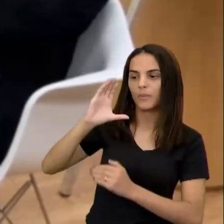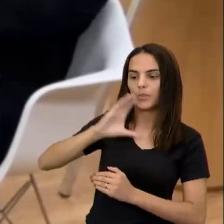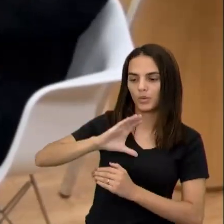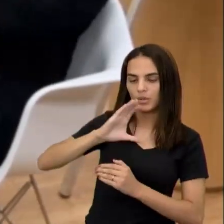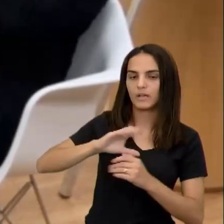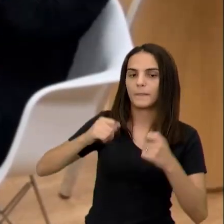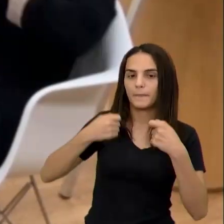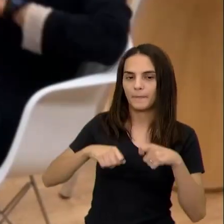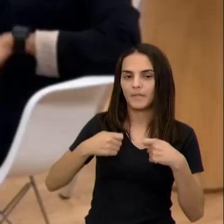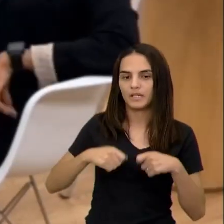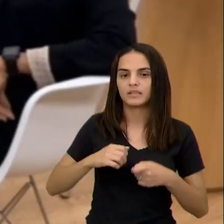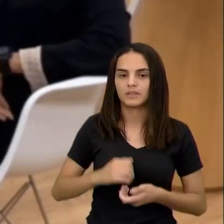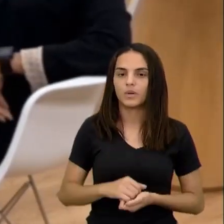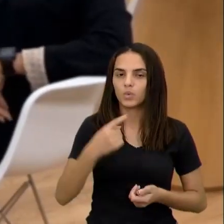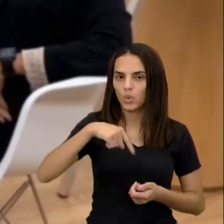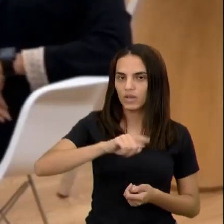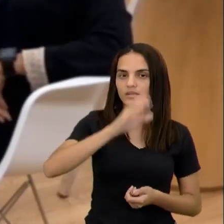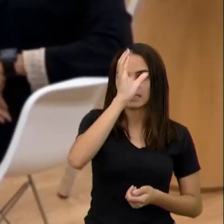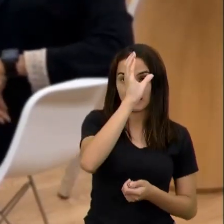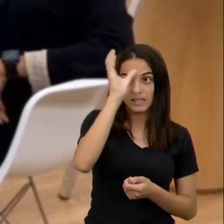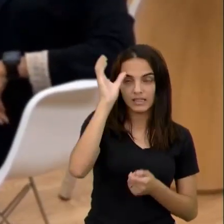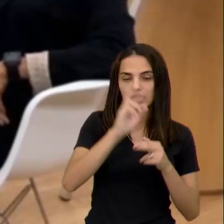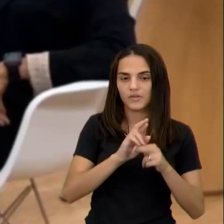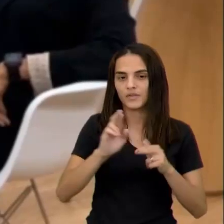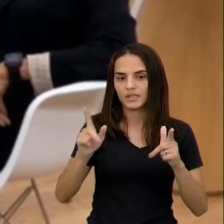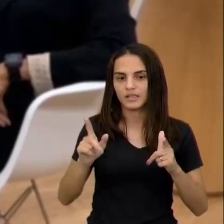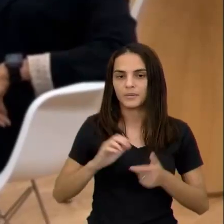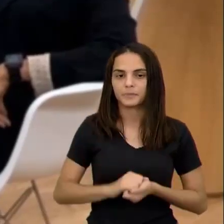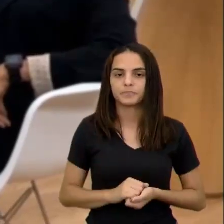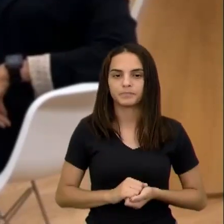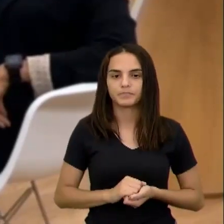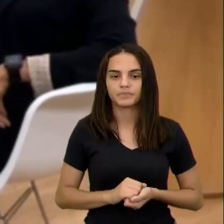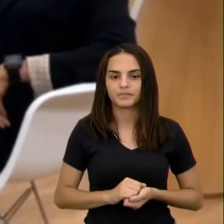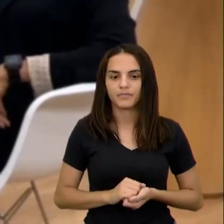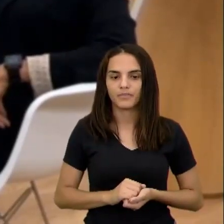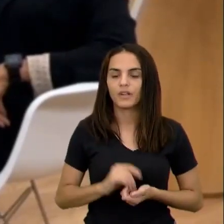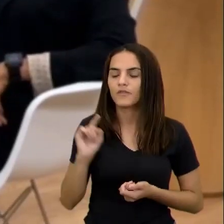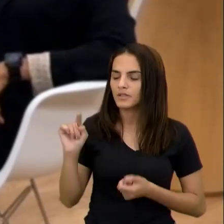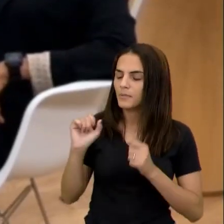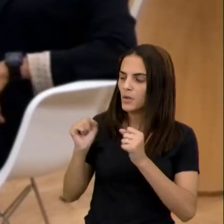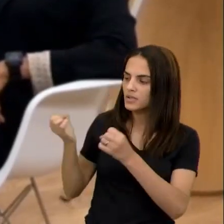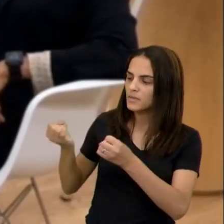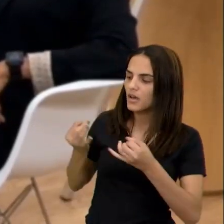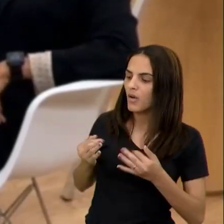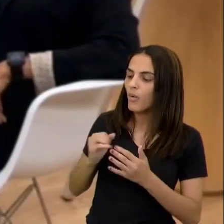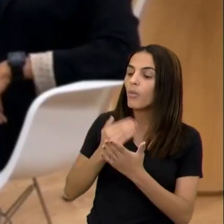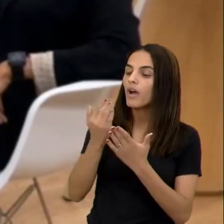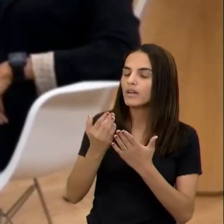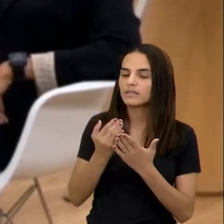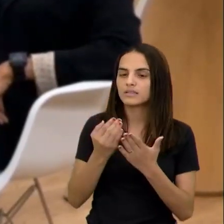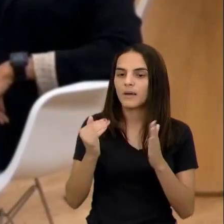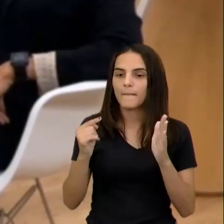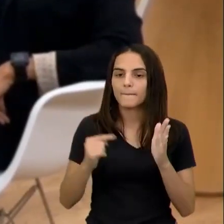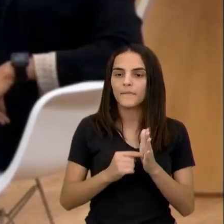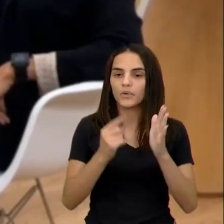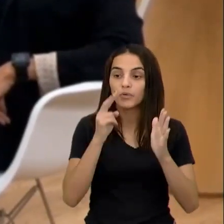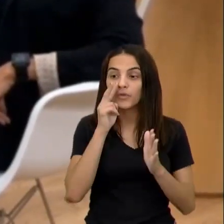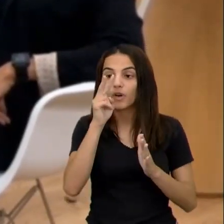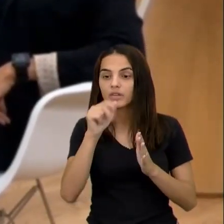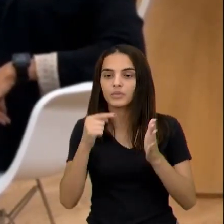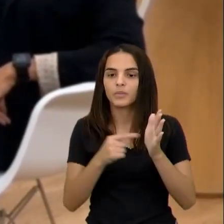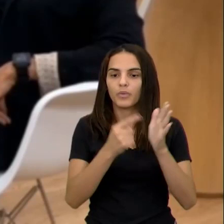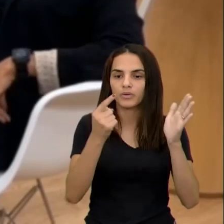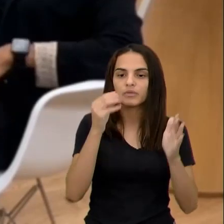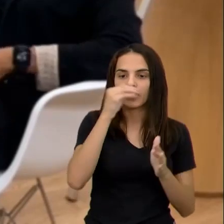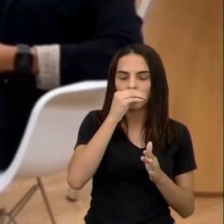nossos clientes são clientes aí diferenciados, tá? E você pode me dizer quais são seus pontos fortes e fracos?